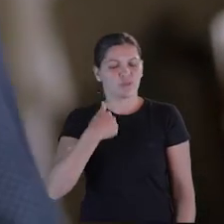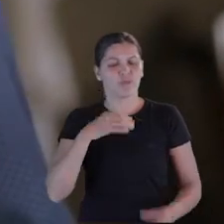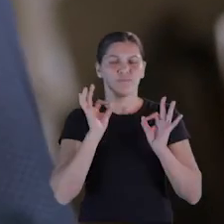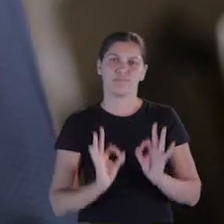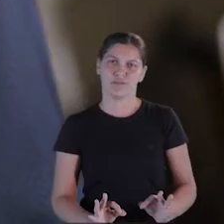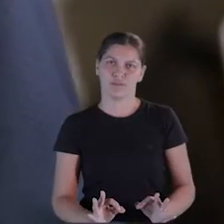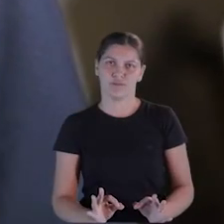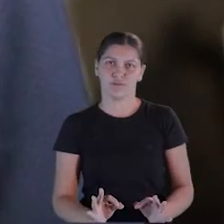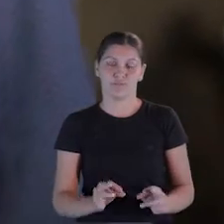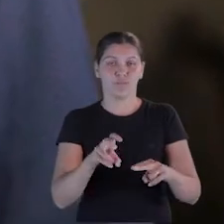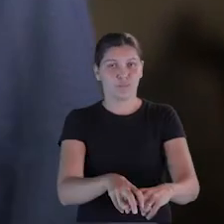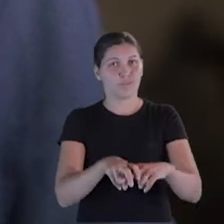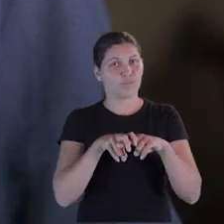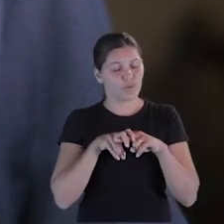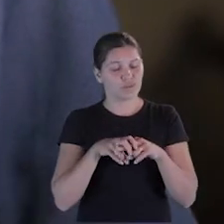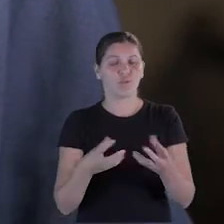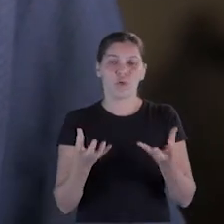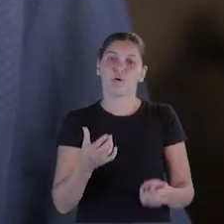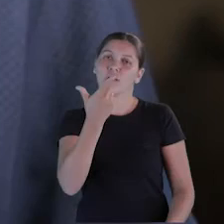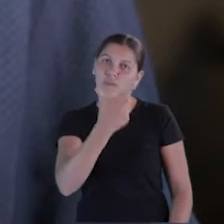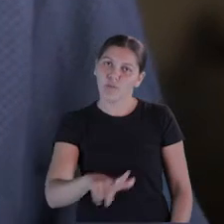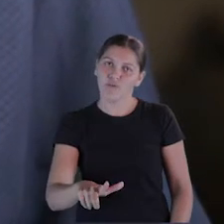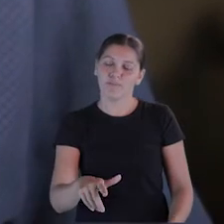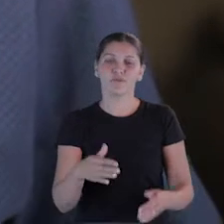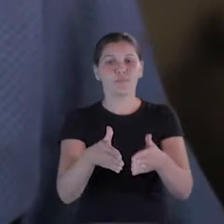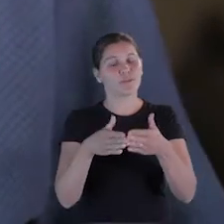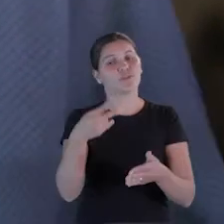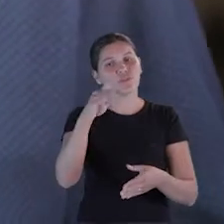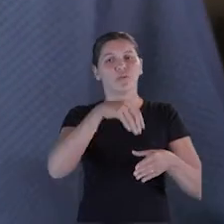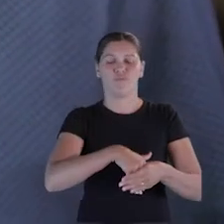da honestidade. Por isso, estou novamente aqui pedindo o